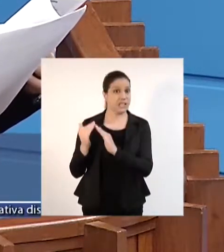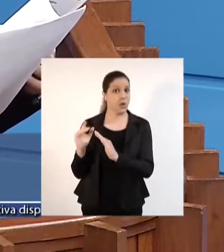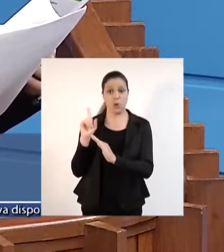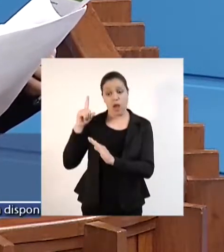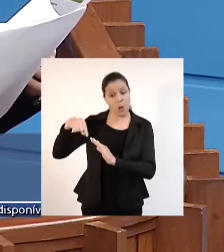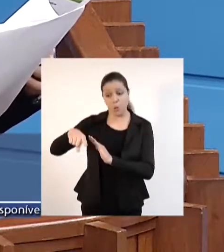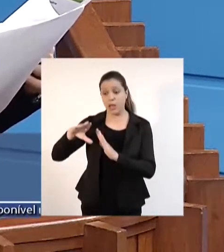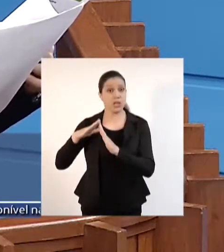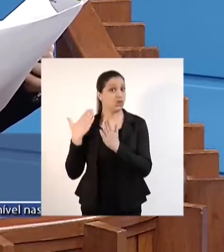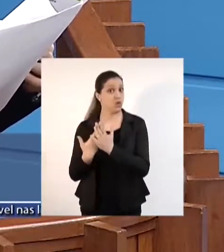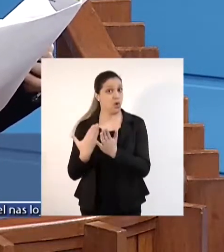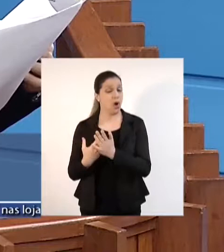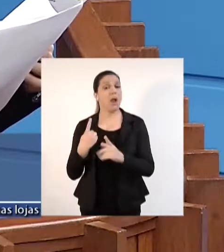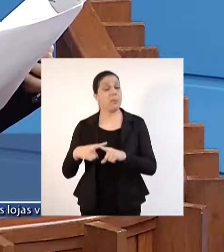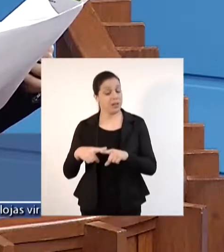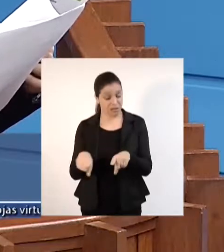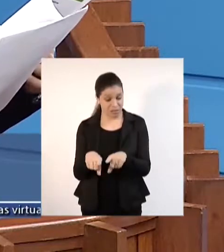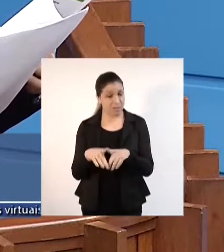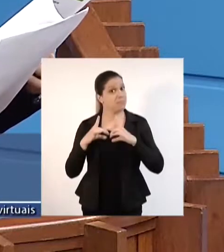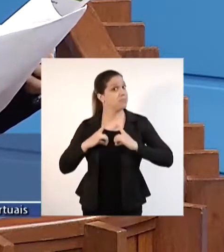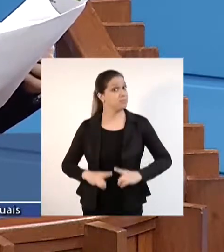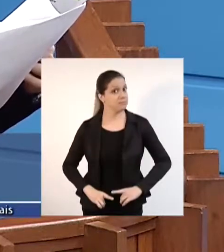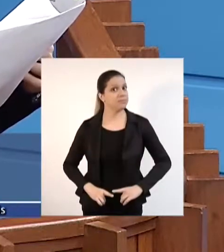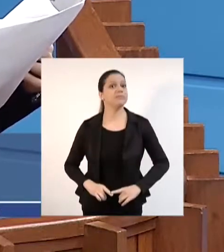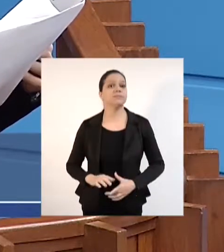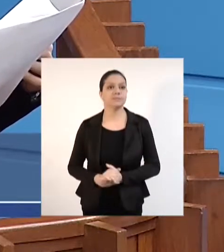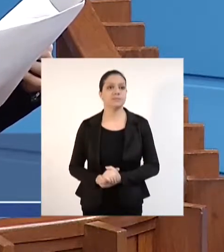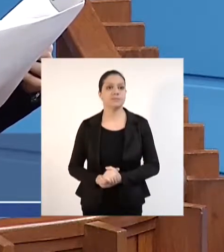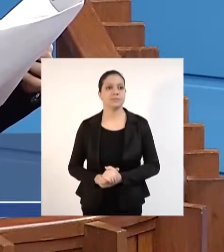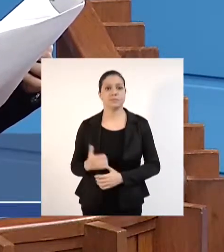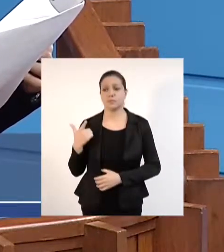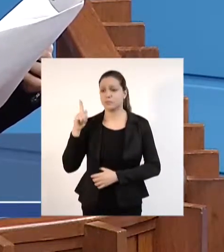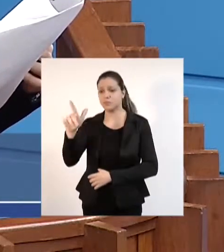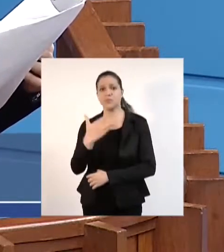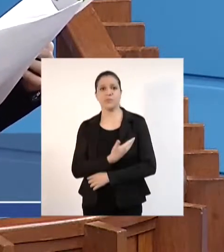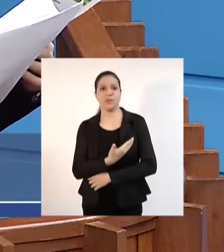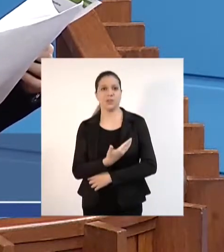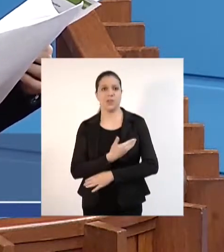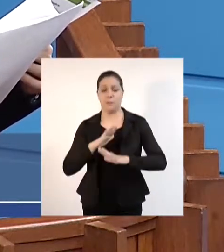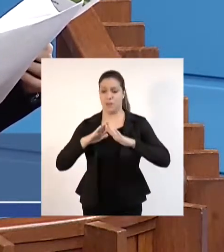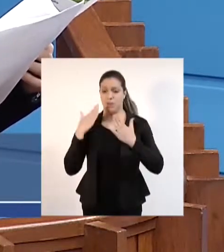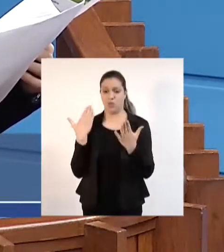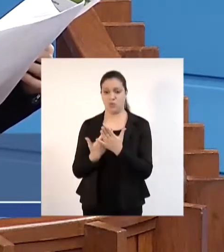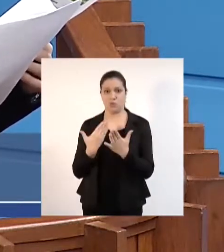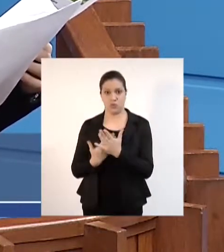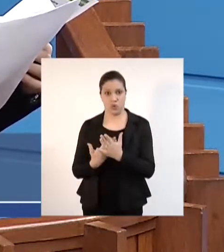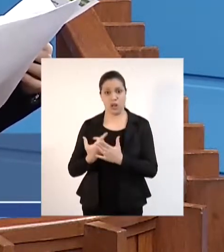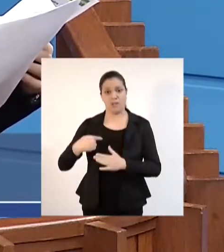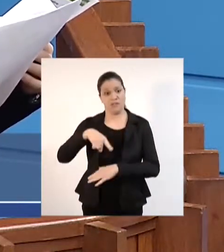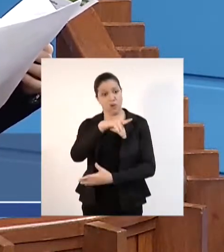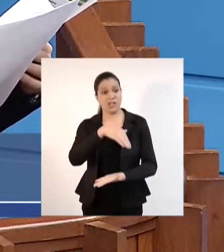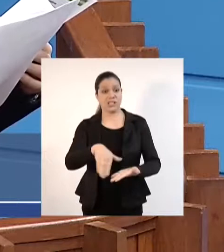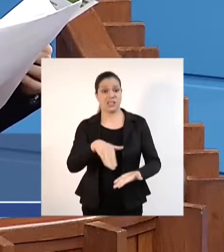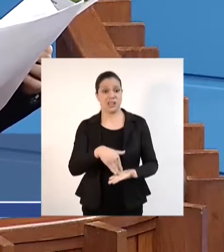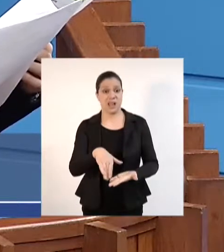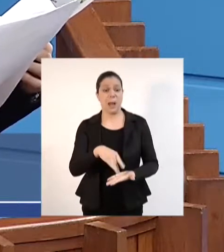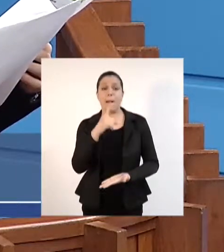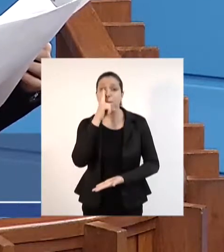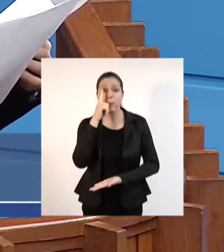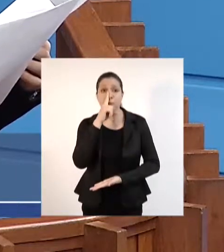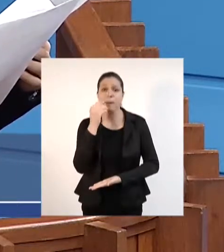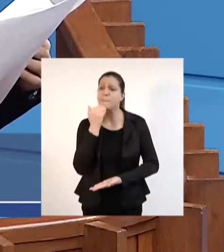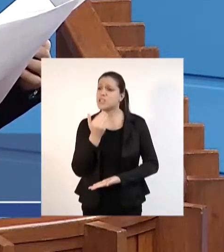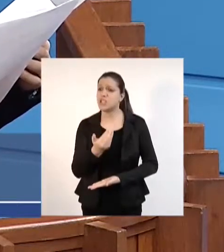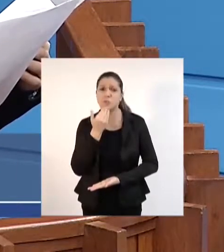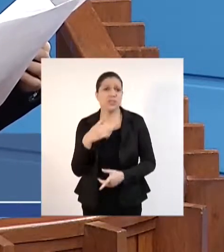Outro colega disse para mim que foi chamado na secretaria porque não consegue ficar na sala sem chorar. Muitas mães pedindo para abonar falta